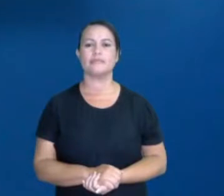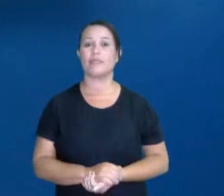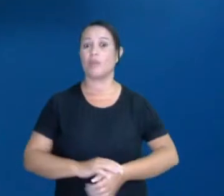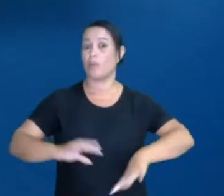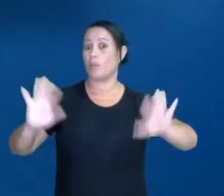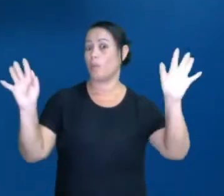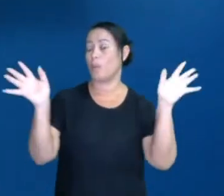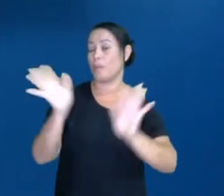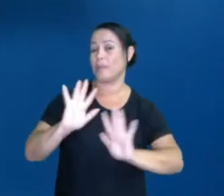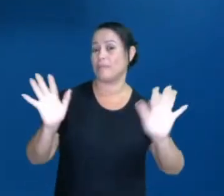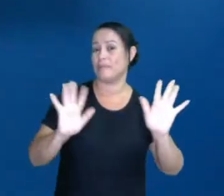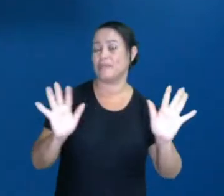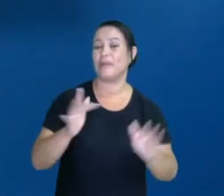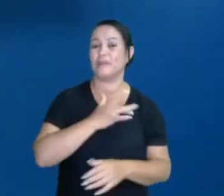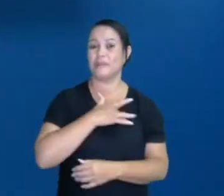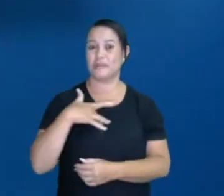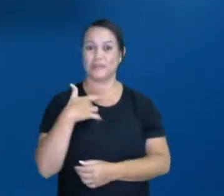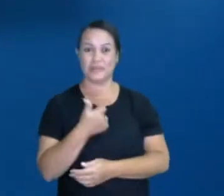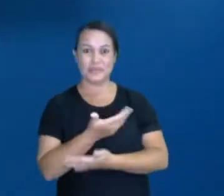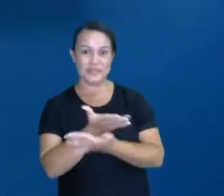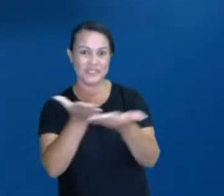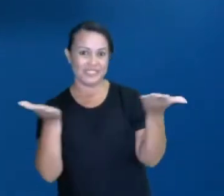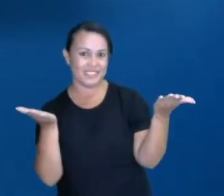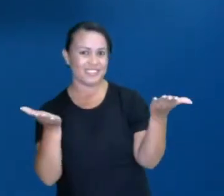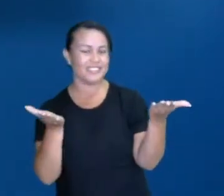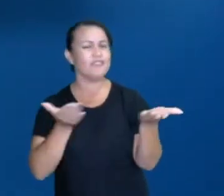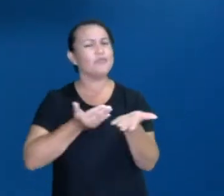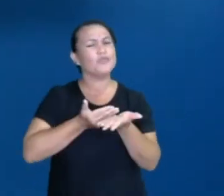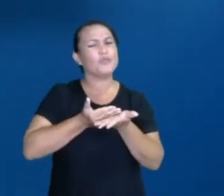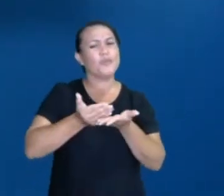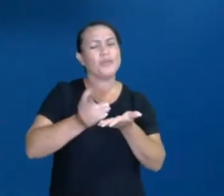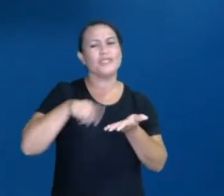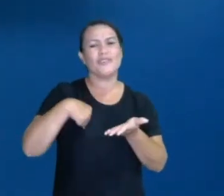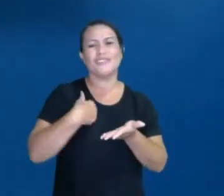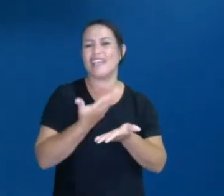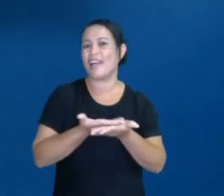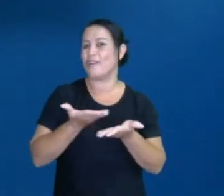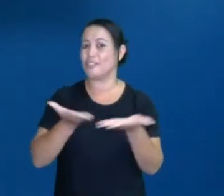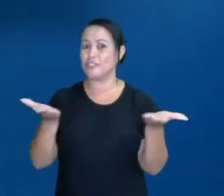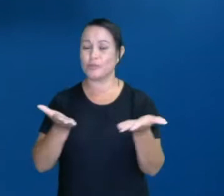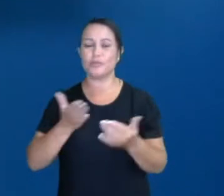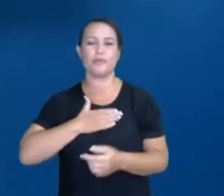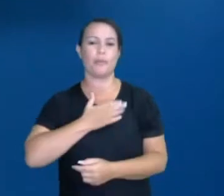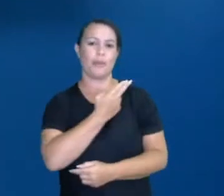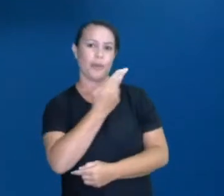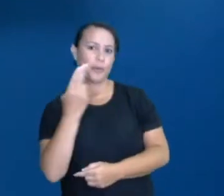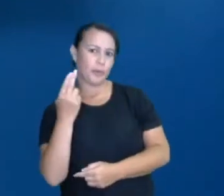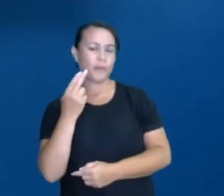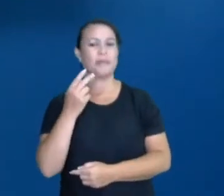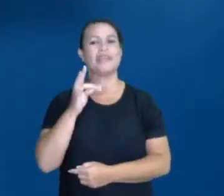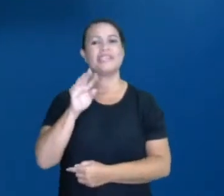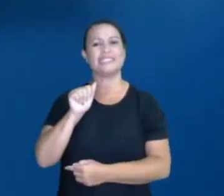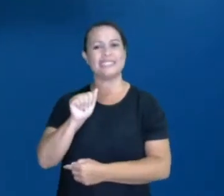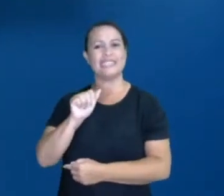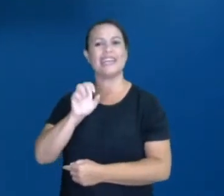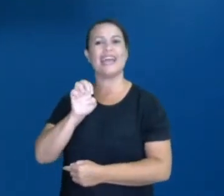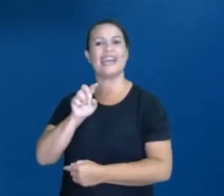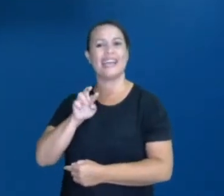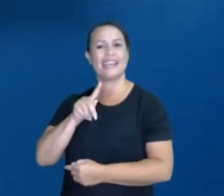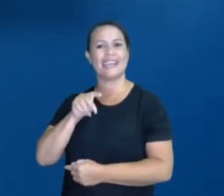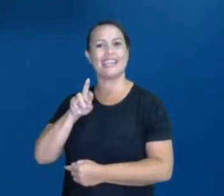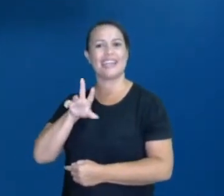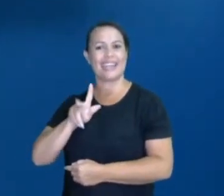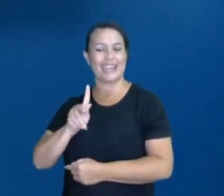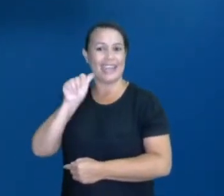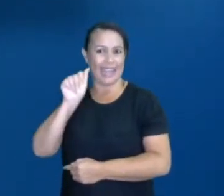Olá, pessoal, tudo bem com vocês? Vamos iniciar nossa aulinha de hoje. Meu nome é tia Érica Patrícia, podem me